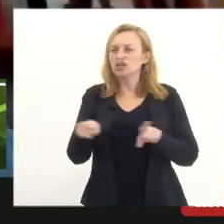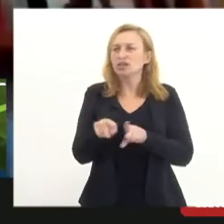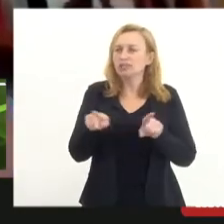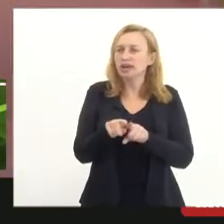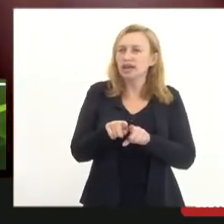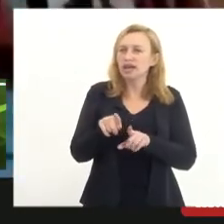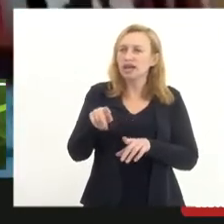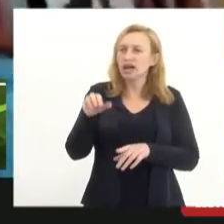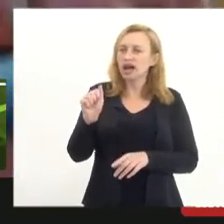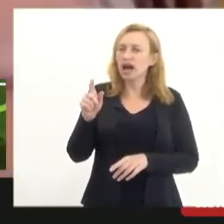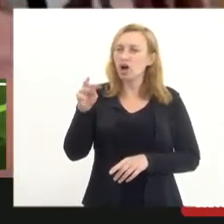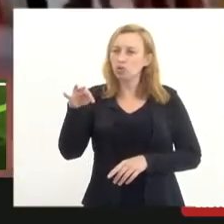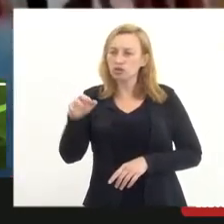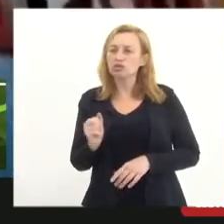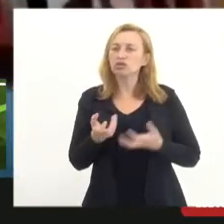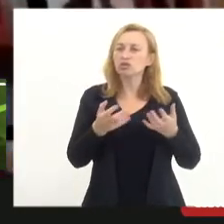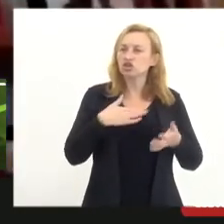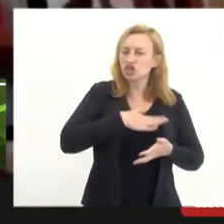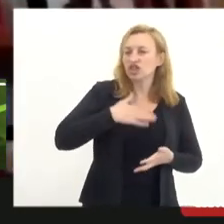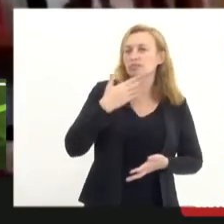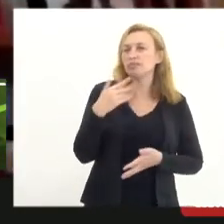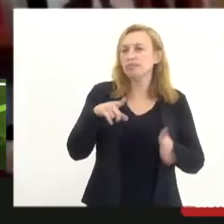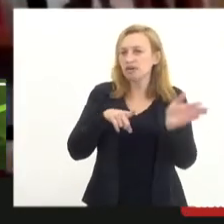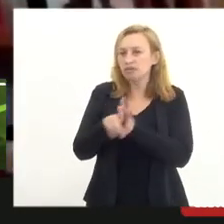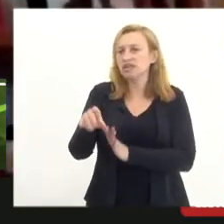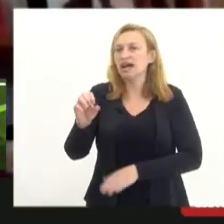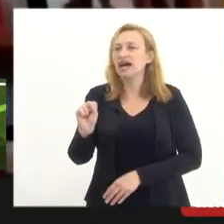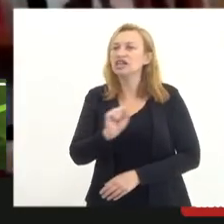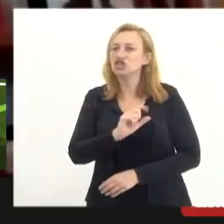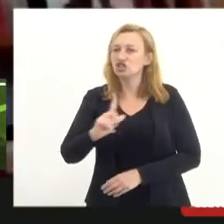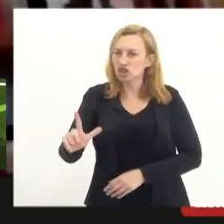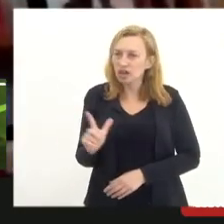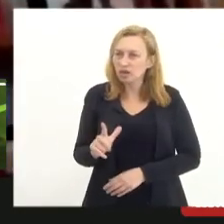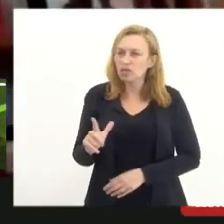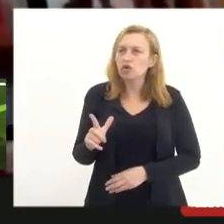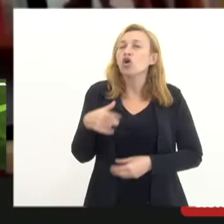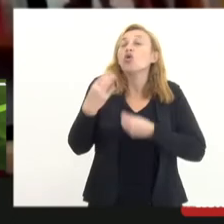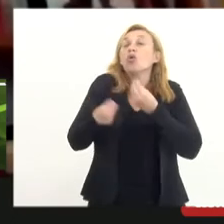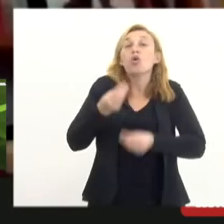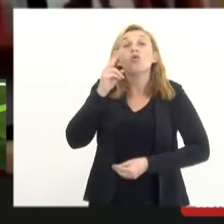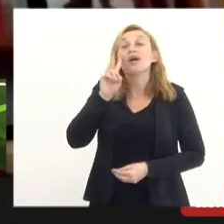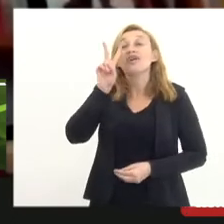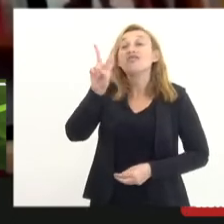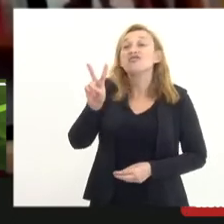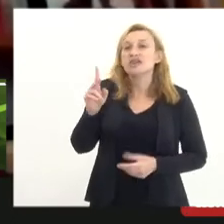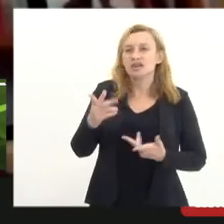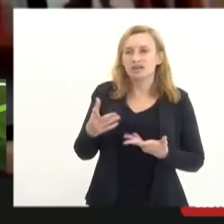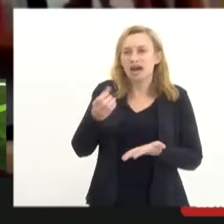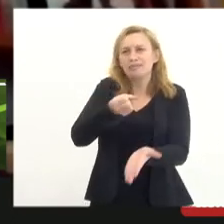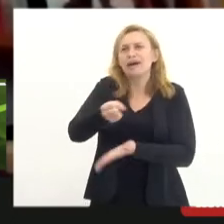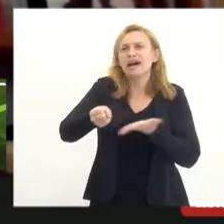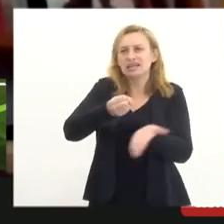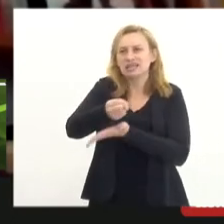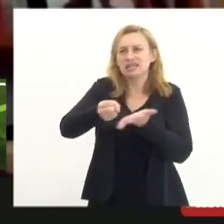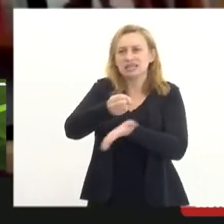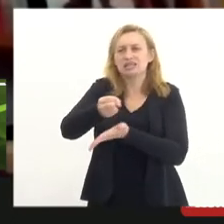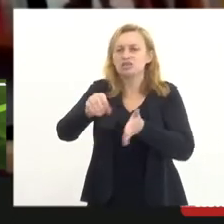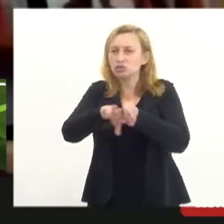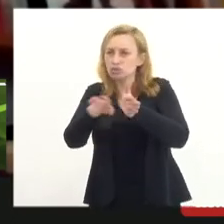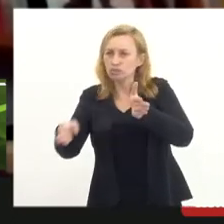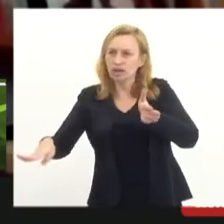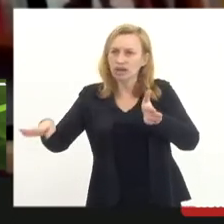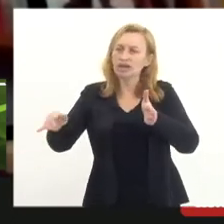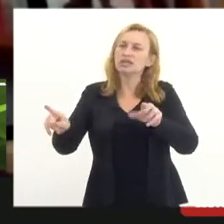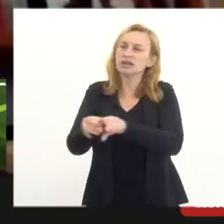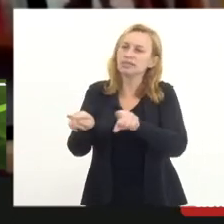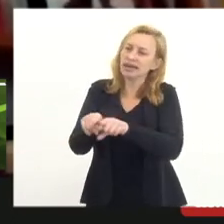de perguntar um pouco para a Shell, né? Uma das coisas seria como é que ela vê a perspectiva de bases marítimas e